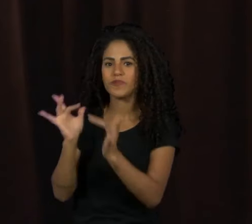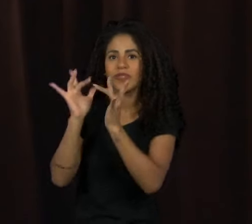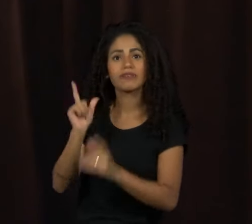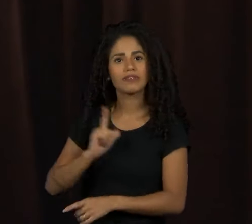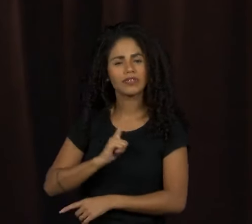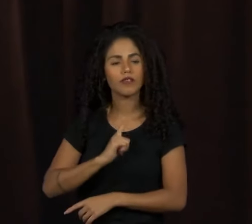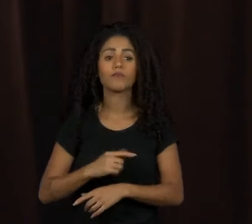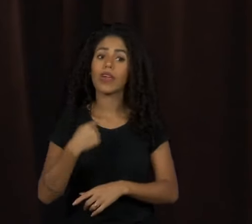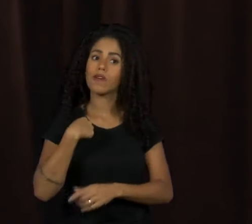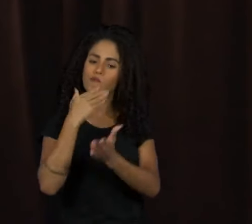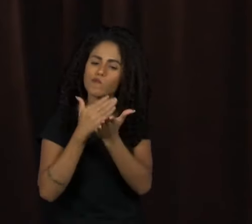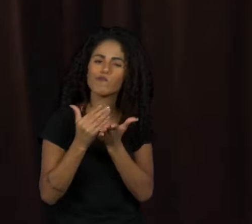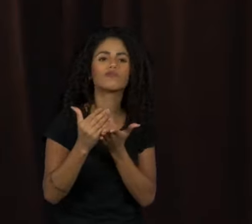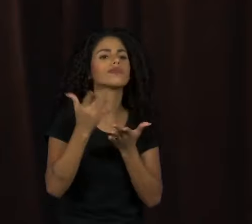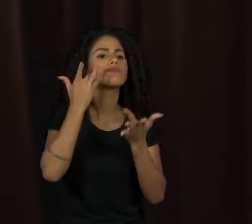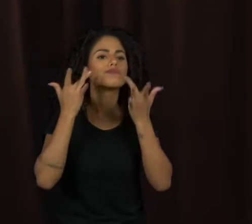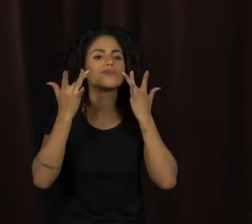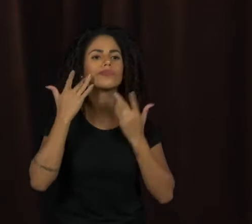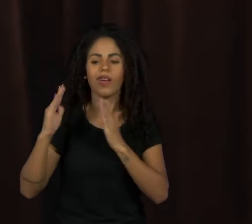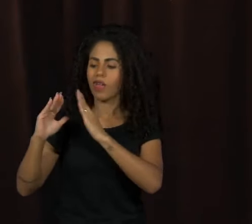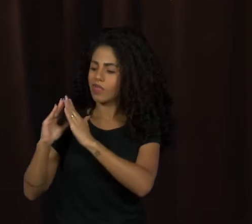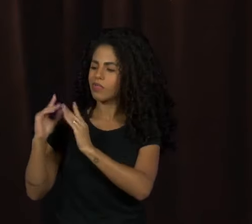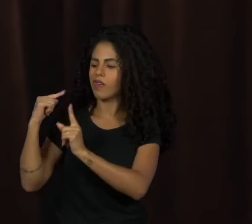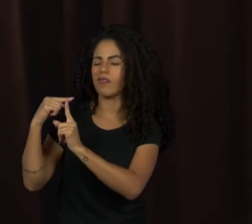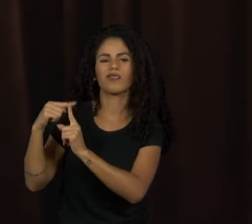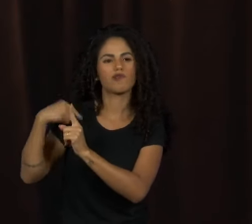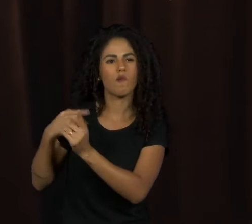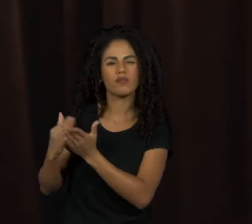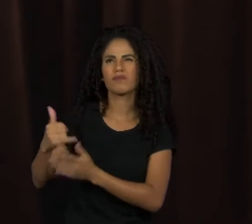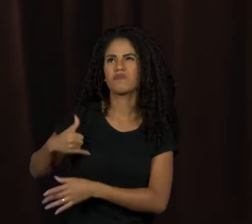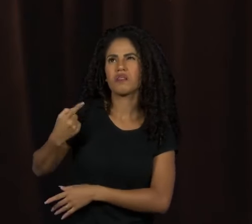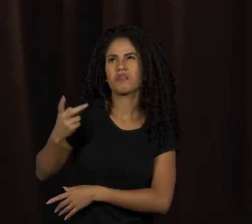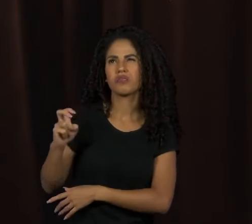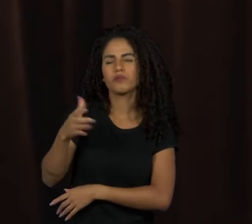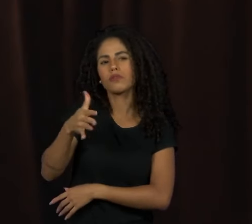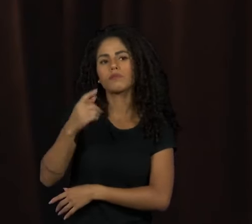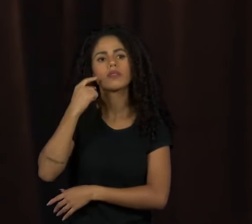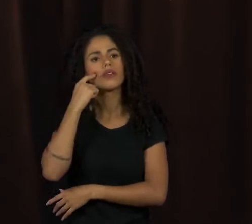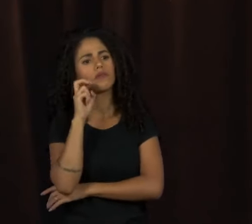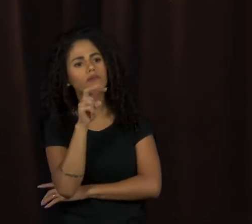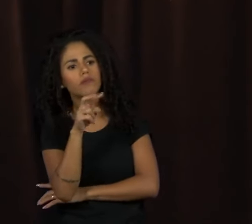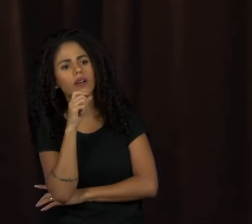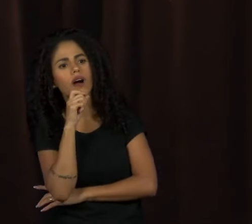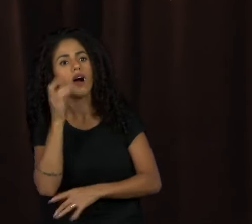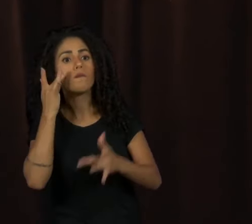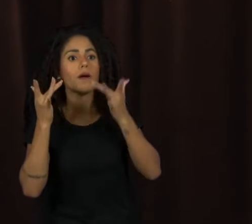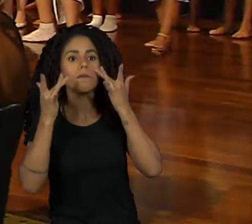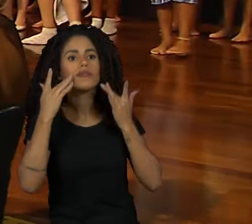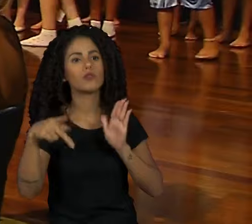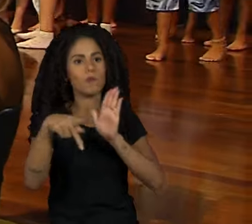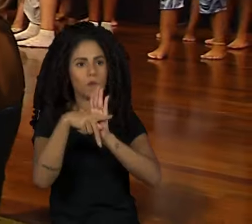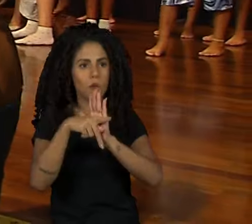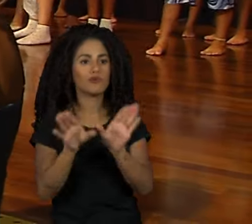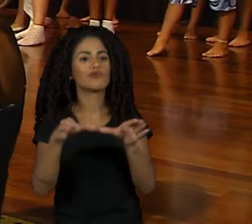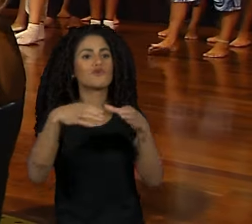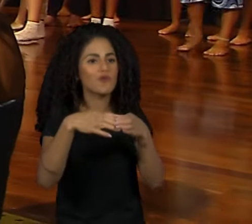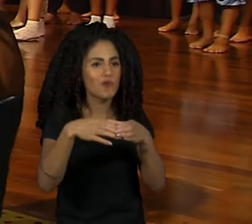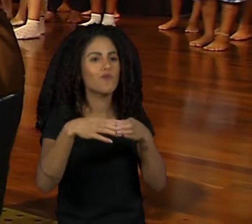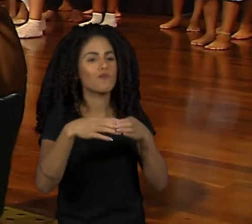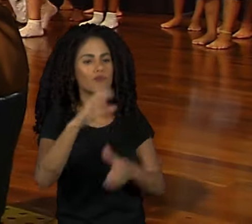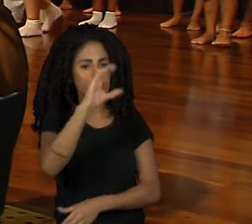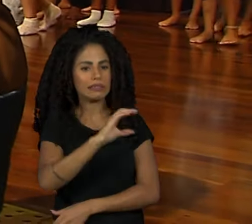Eu comecei a fazer teatro na igreja, eu tinha uns 15 anos mais ou menos, e eu vi uma peça muito específica de uma companhia cristã. Primeira vez que eu